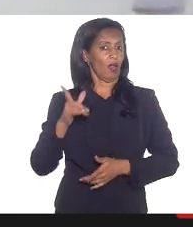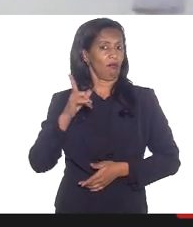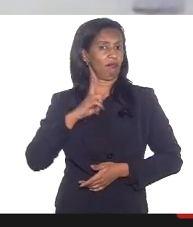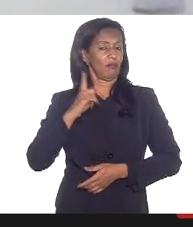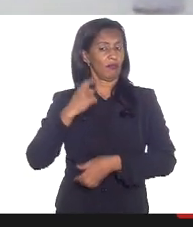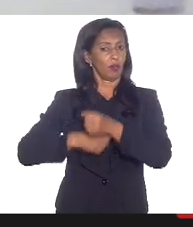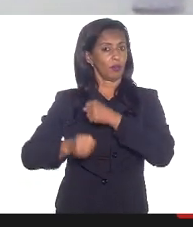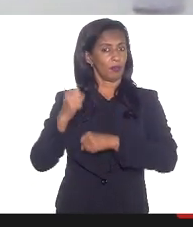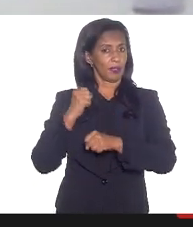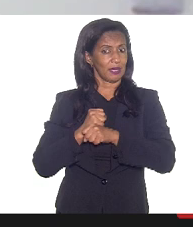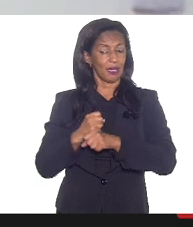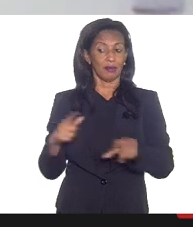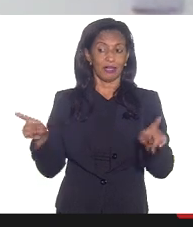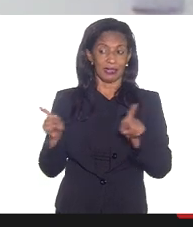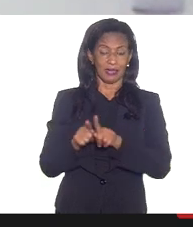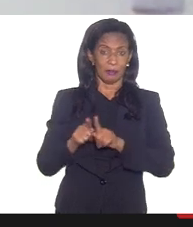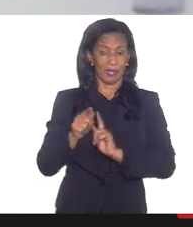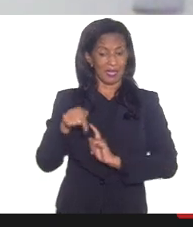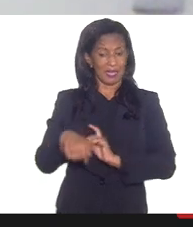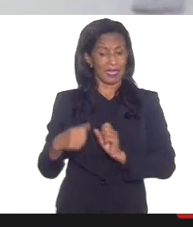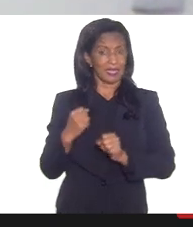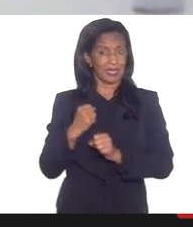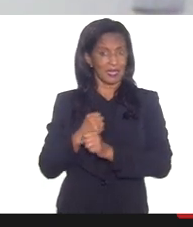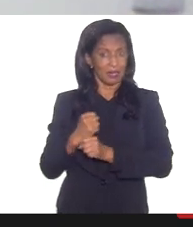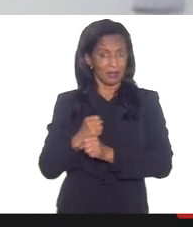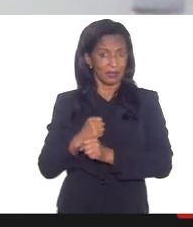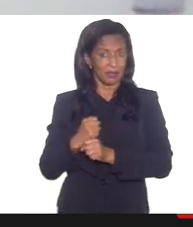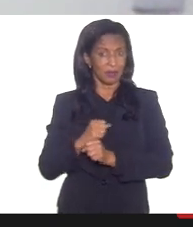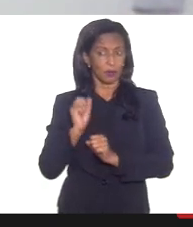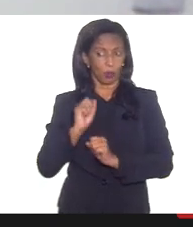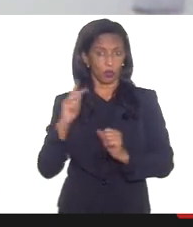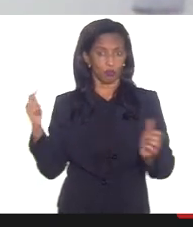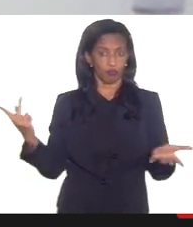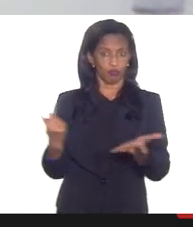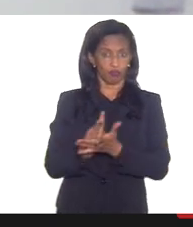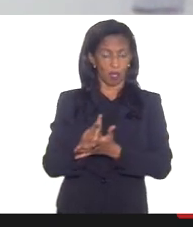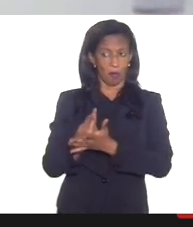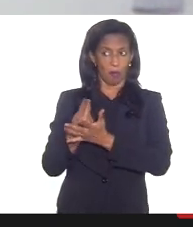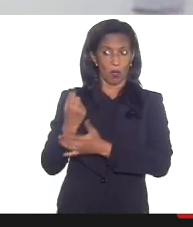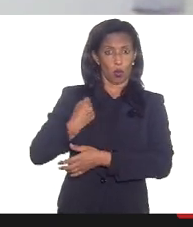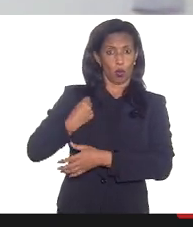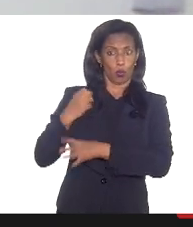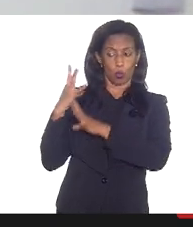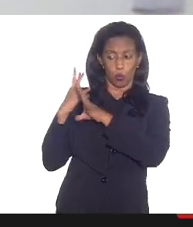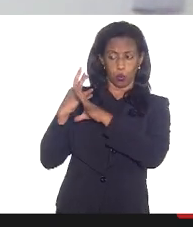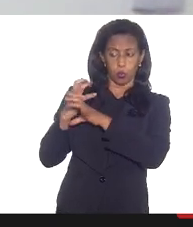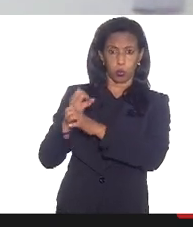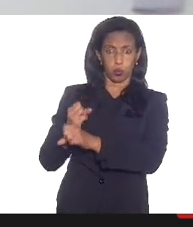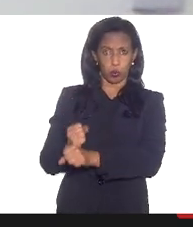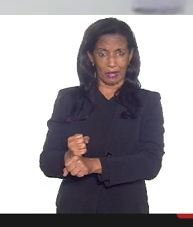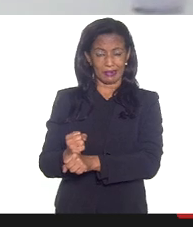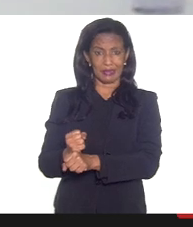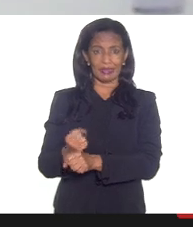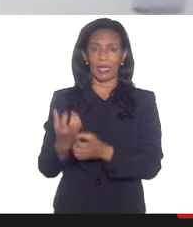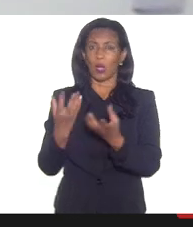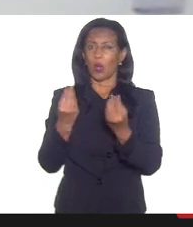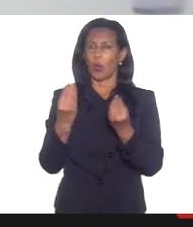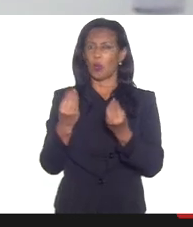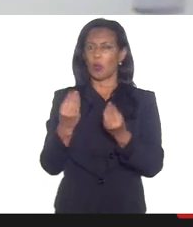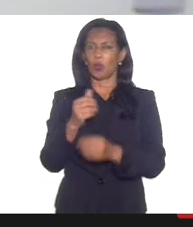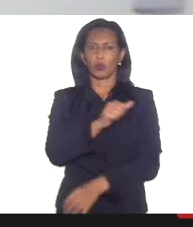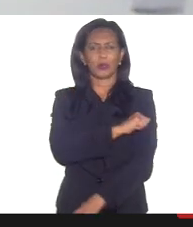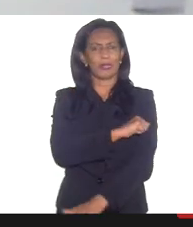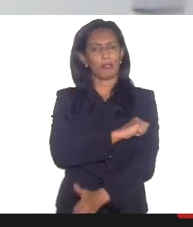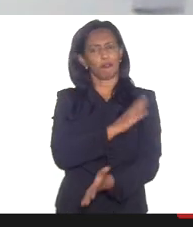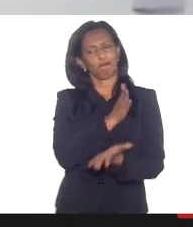passado, provavelmente teremos esse ano, pelos números parciais divulgados até aqui, grandes níveis de evasão, né,